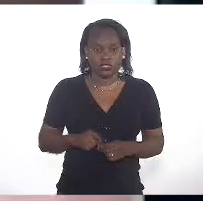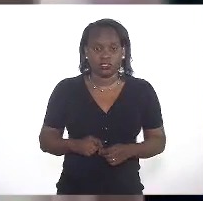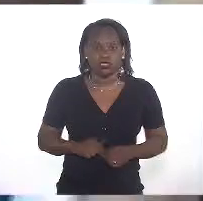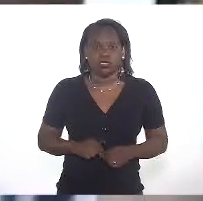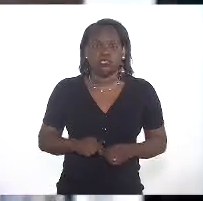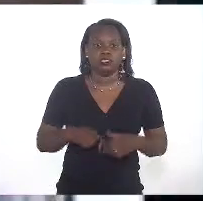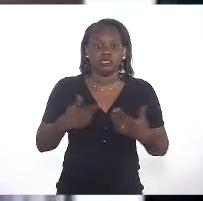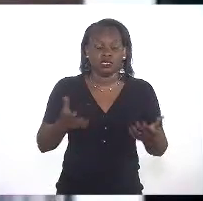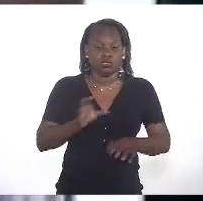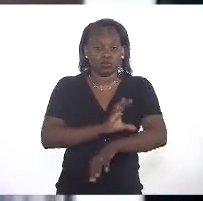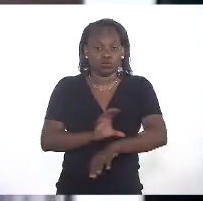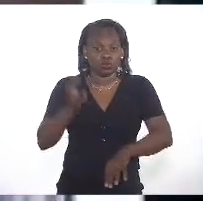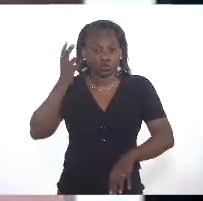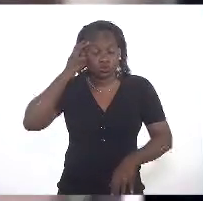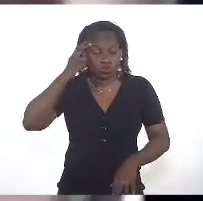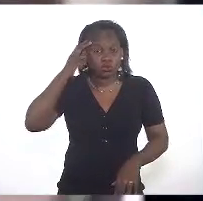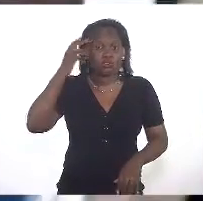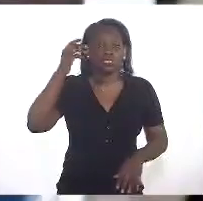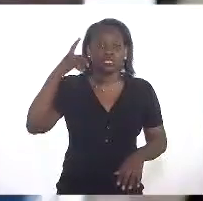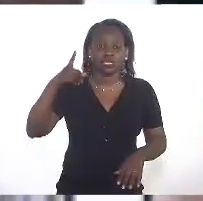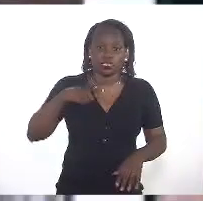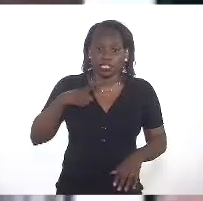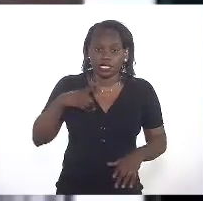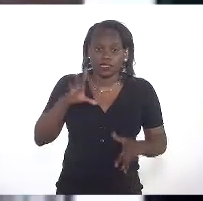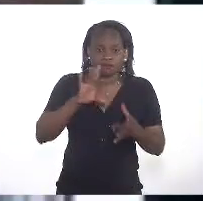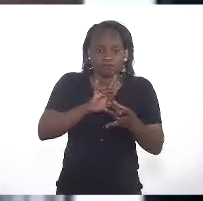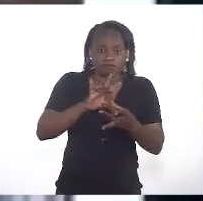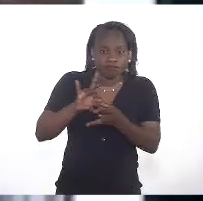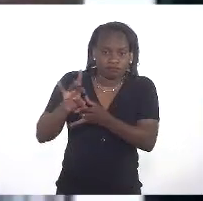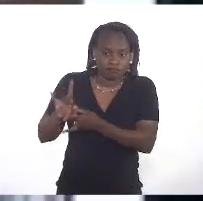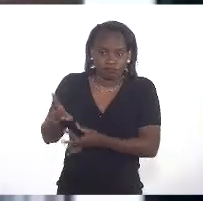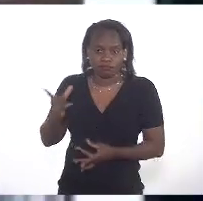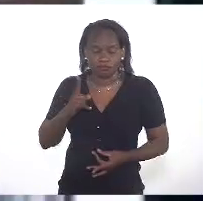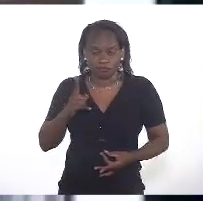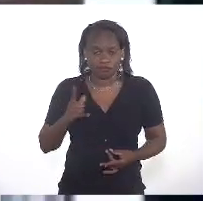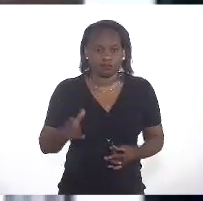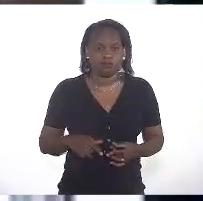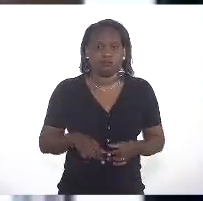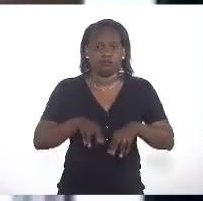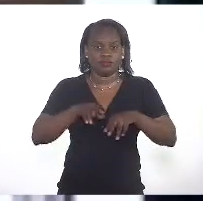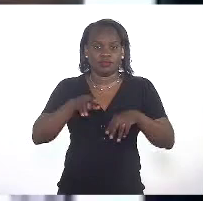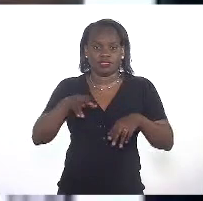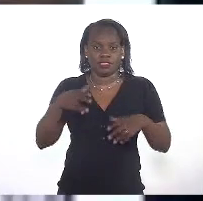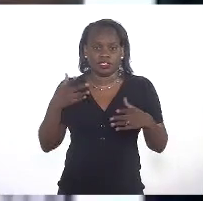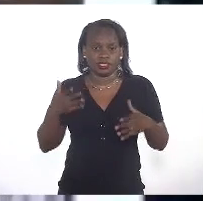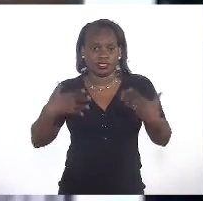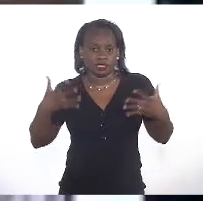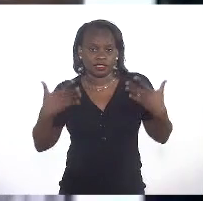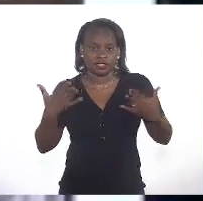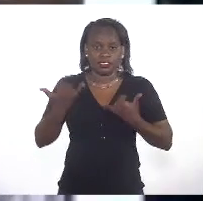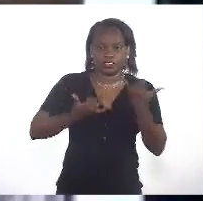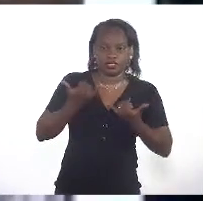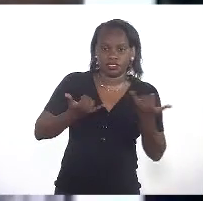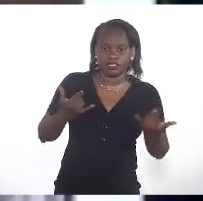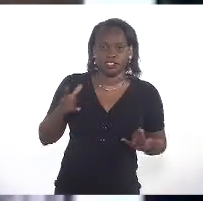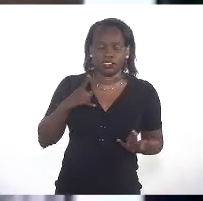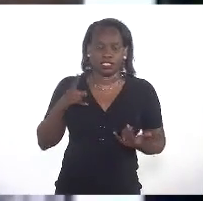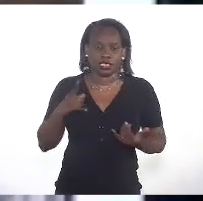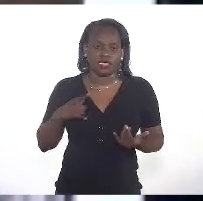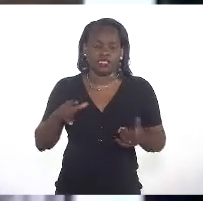A cultura, ela tem suas dimensões. A dimensão simbólica, ela tem